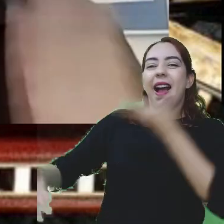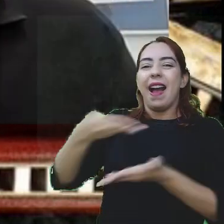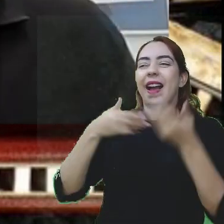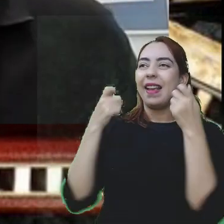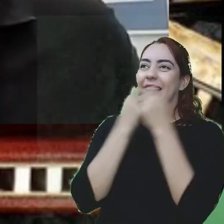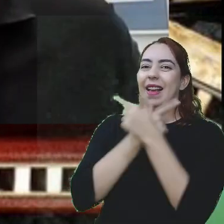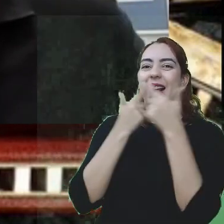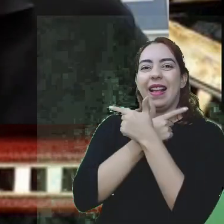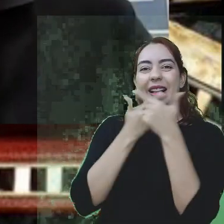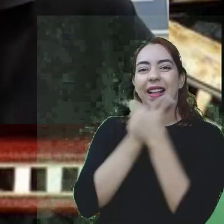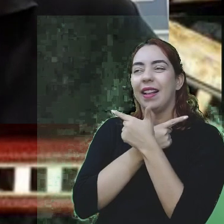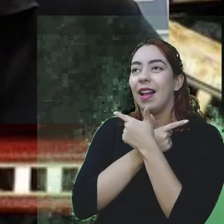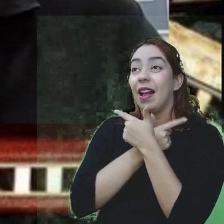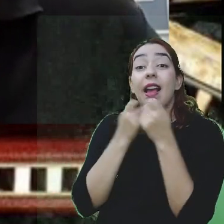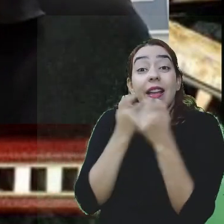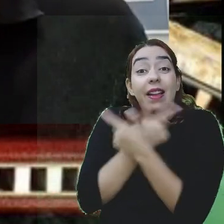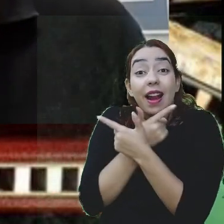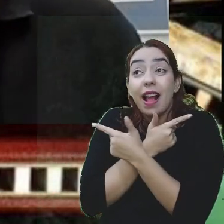a fuga impossível.